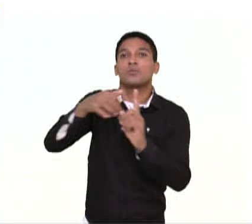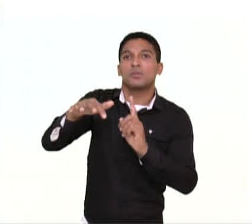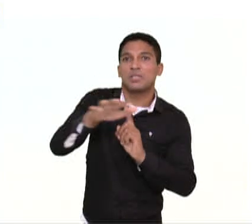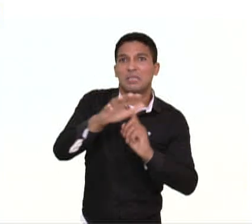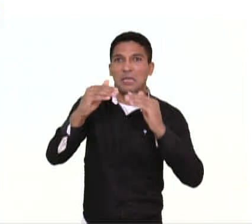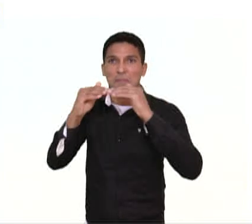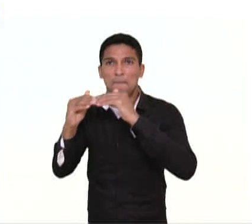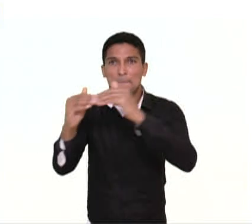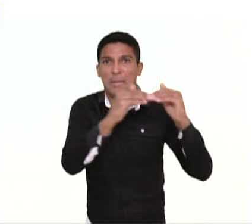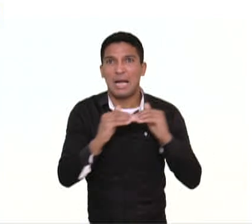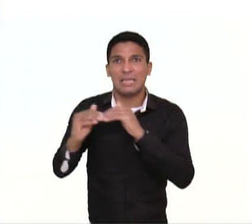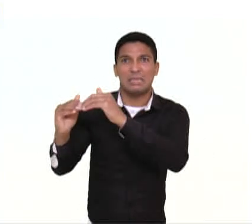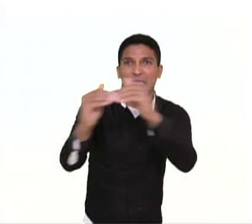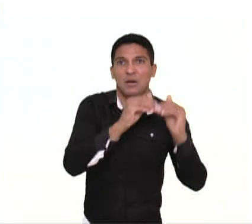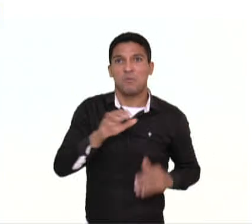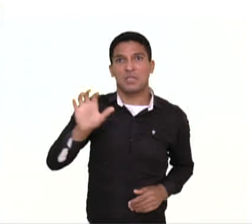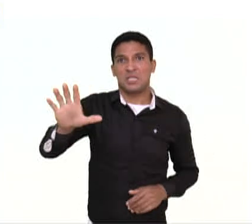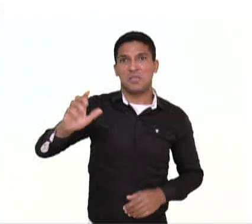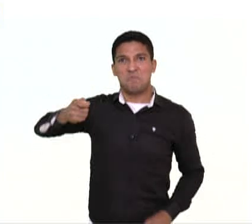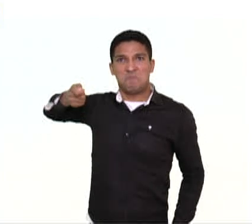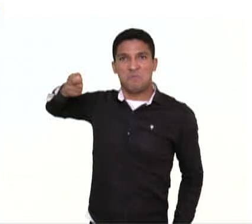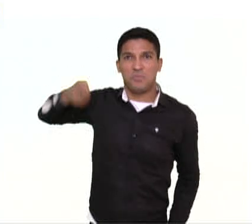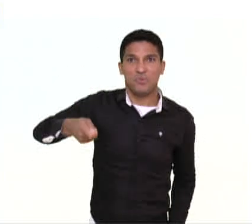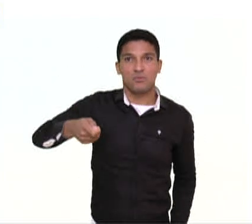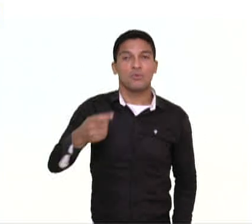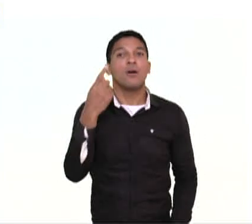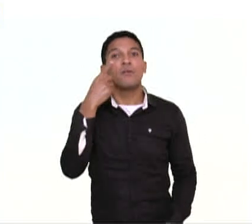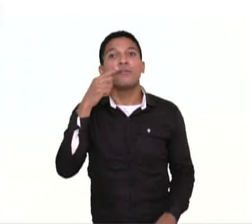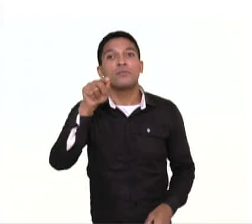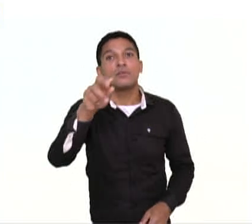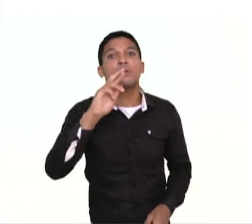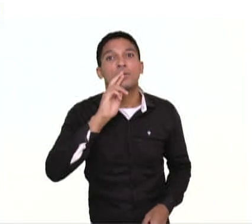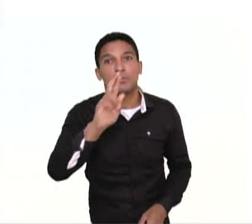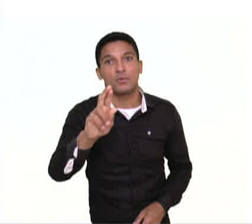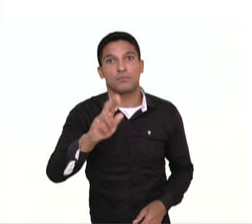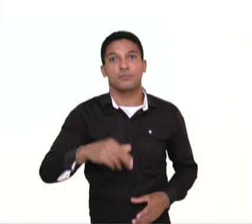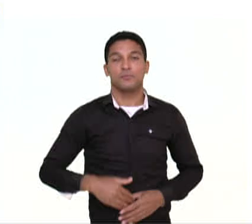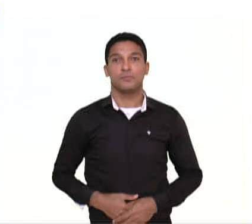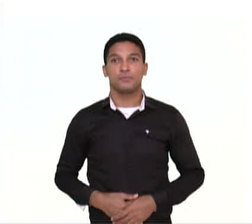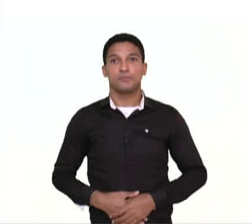e vocês respondem daqui uns minutinhos, nós já voltamos. Tempo para vocês.